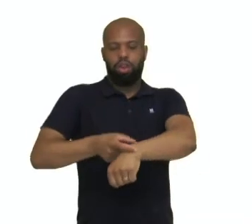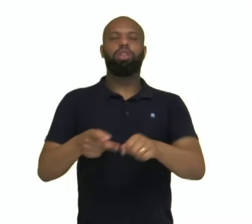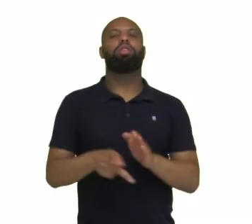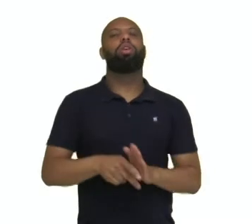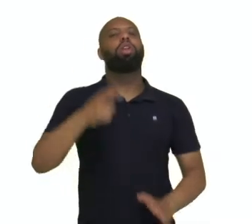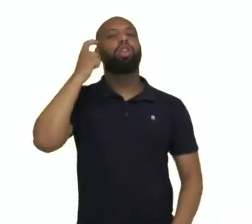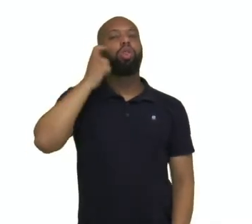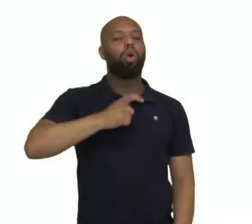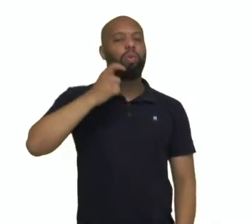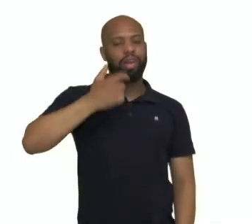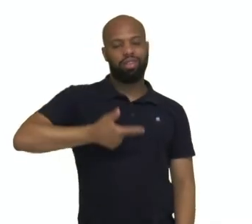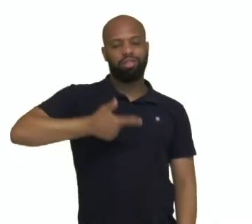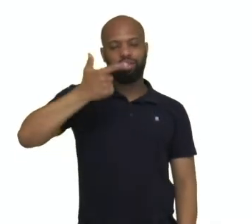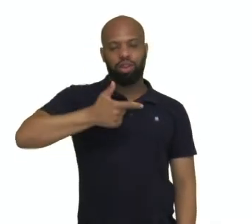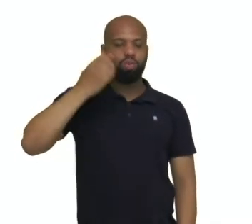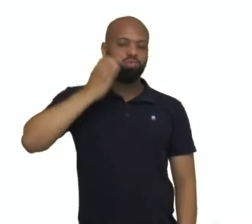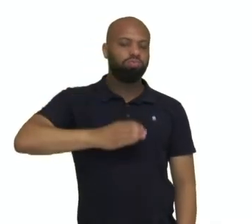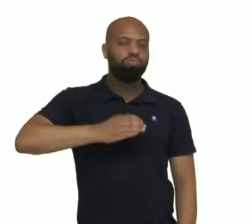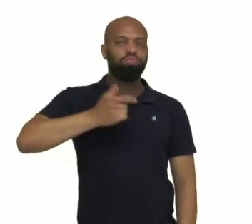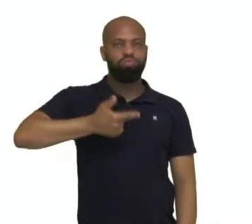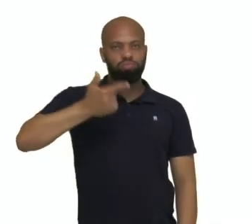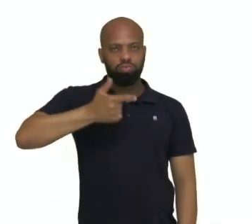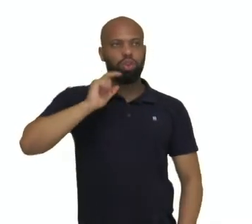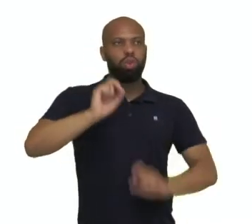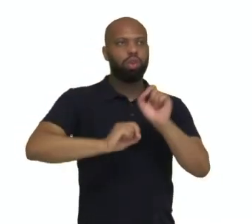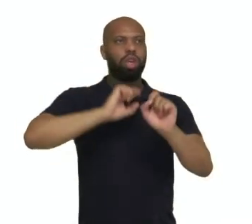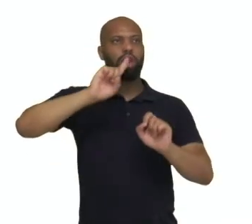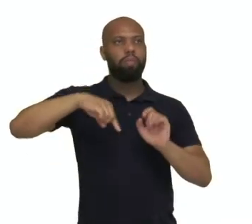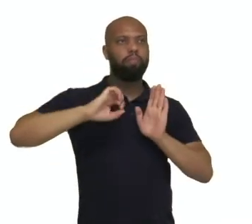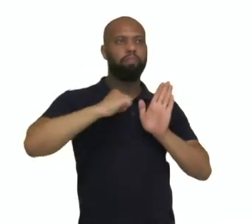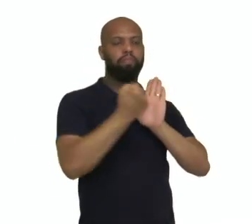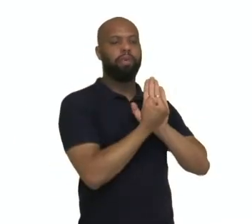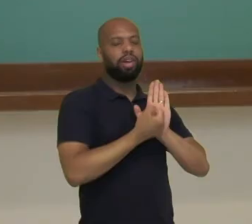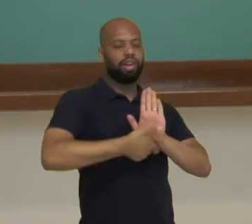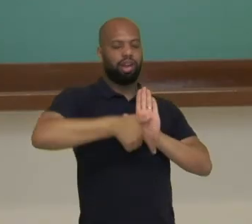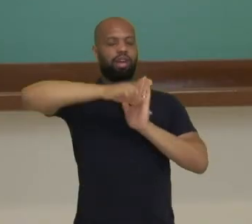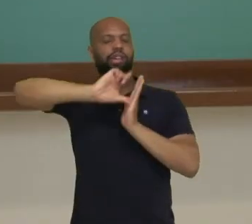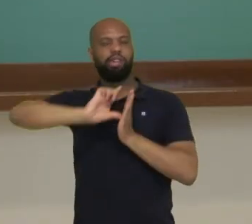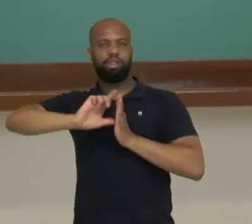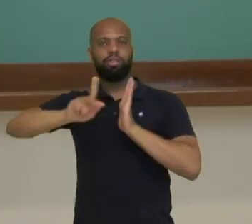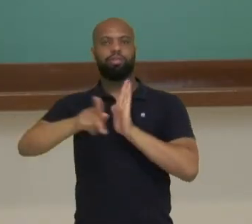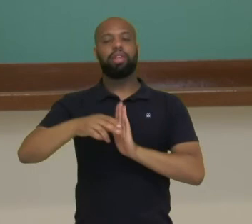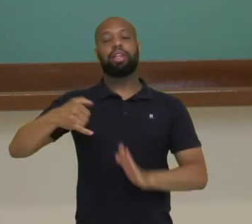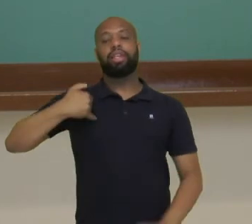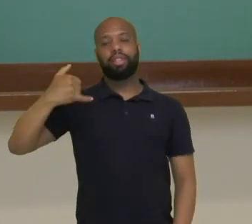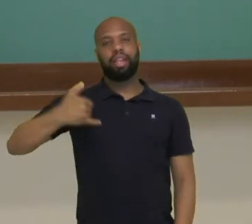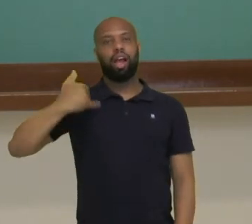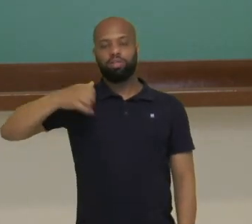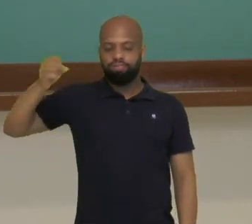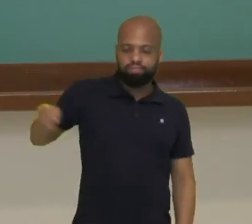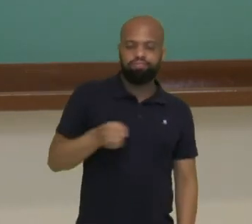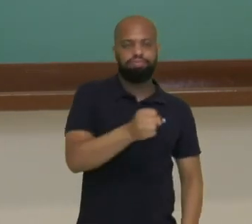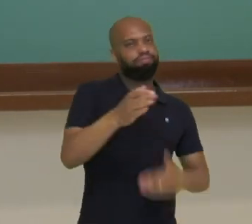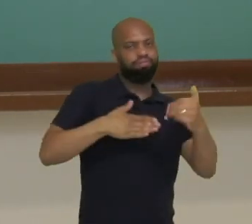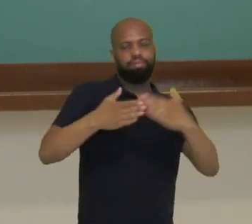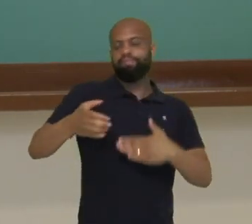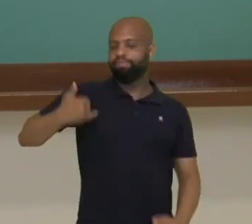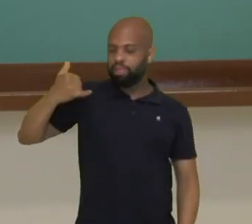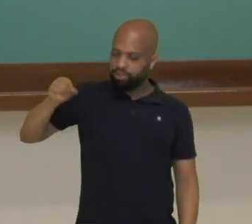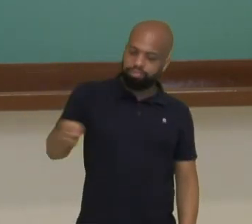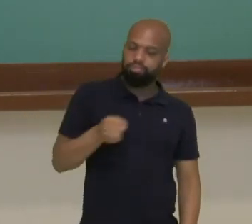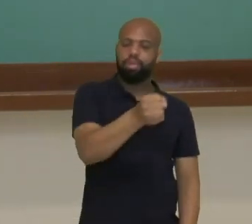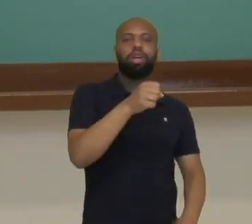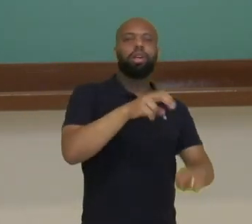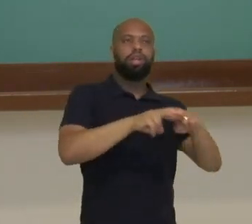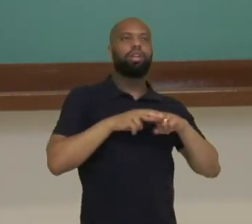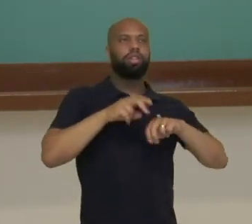que se tornou naquele período um símbolo para antecipar a sua maioridade, né, com a questão com relação ao